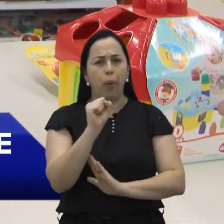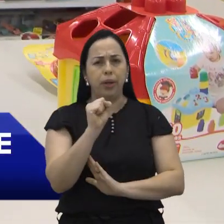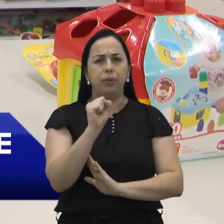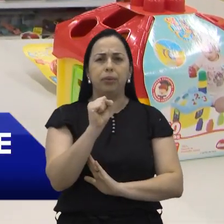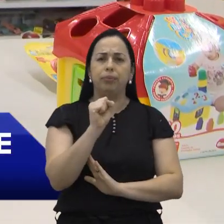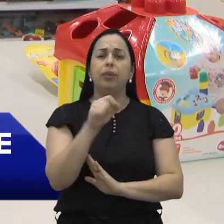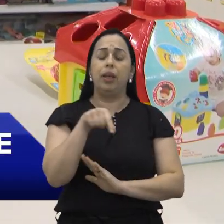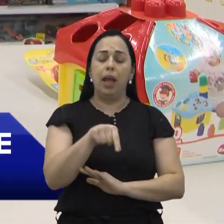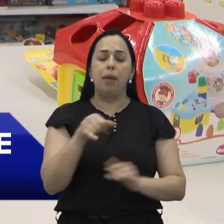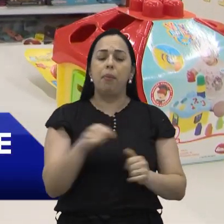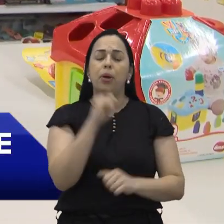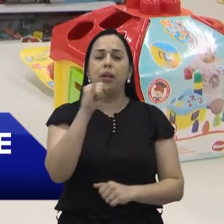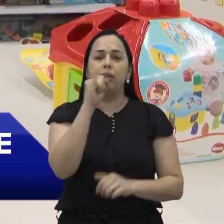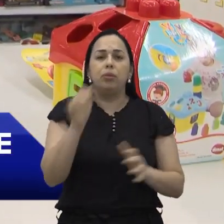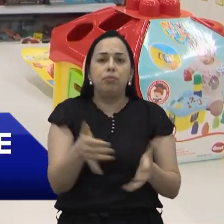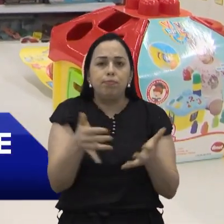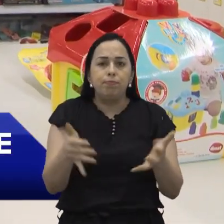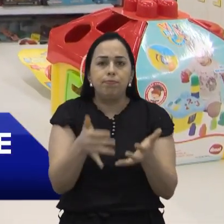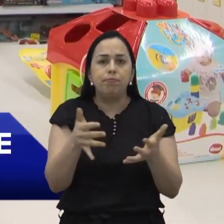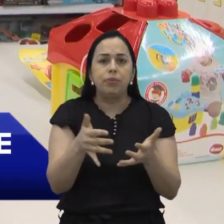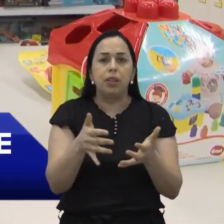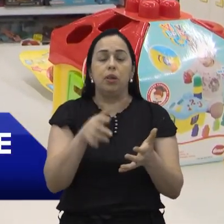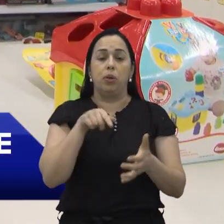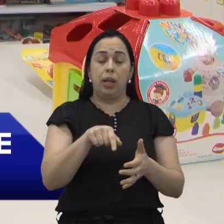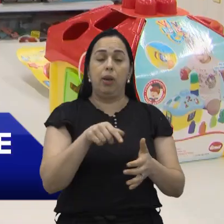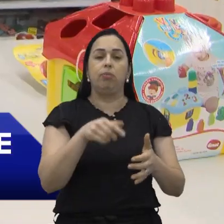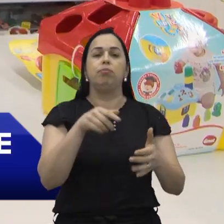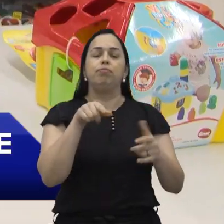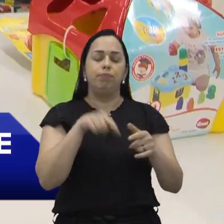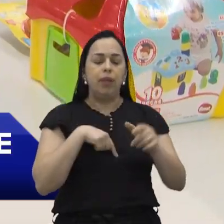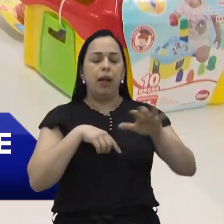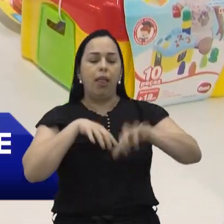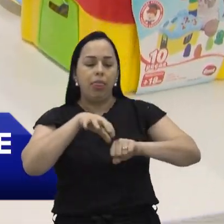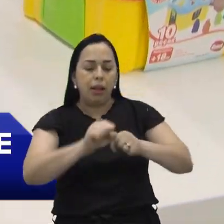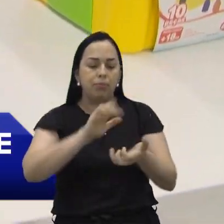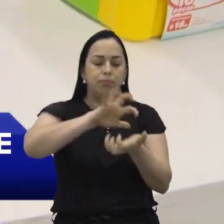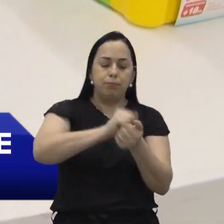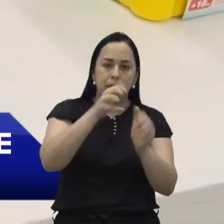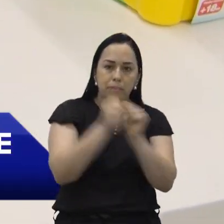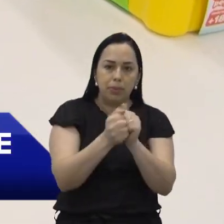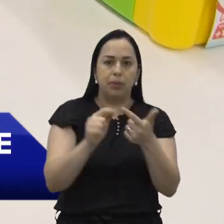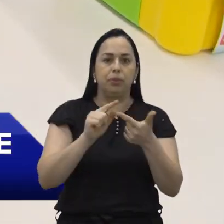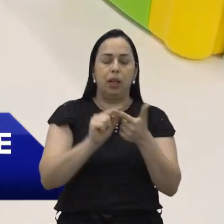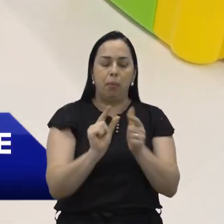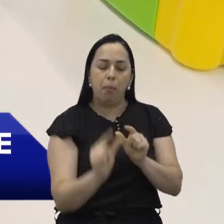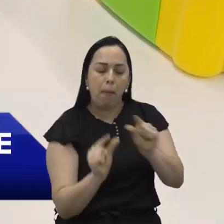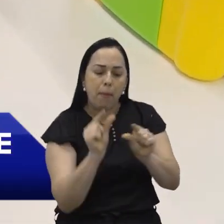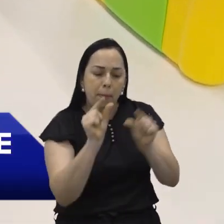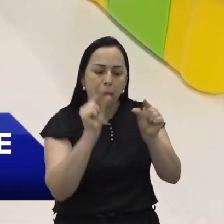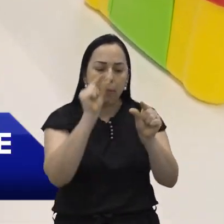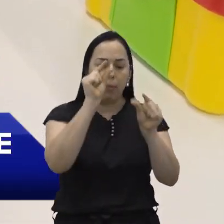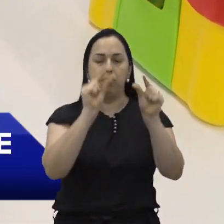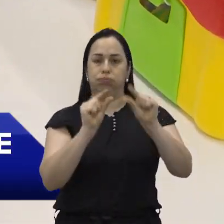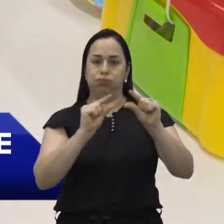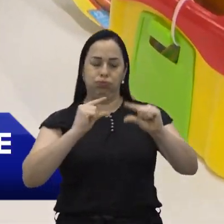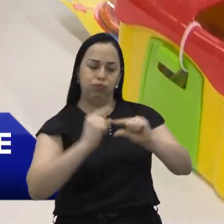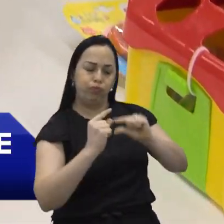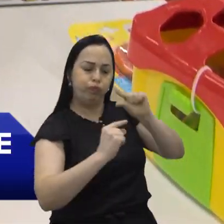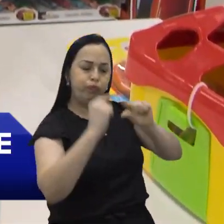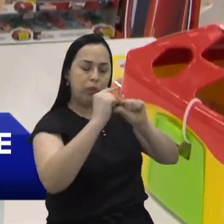8 anos, é importante incentivar a questão da coordenação motora. Massinhas de modelar, blocos de